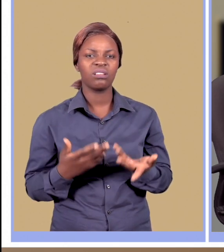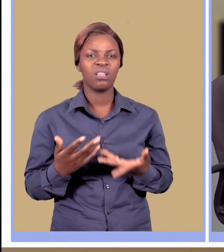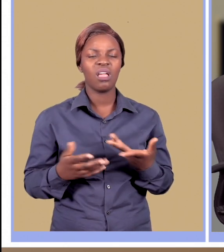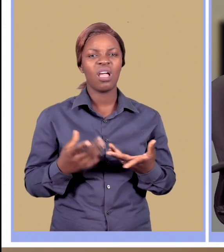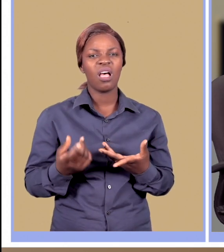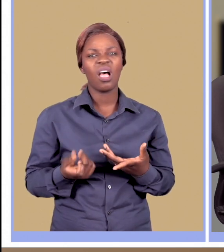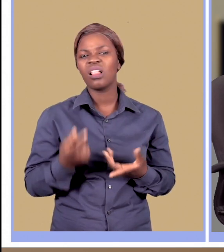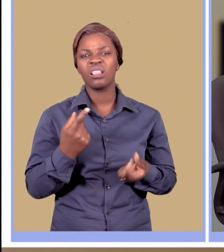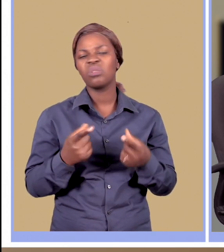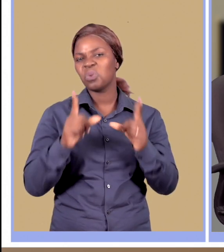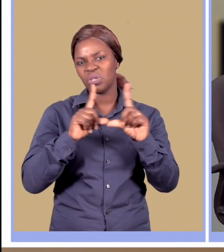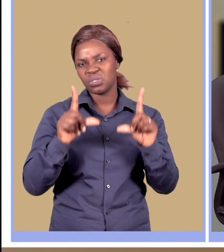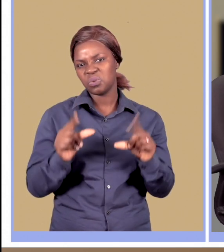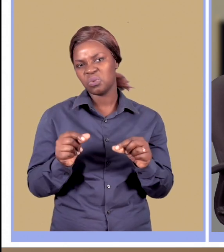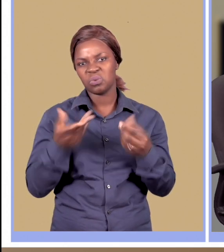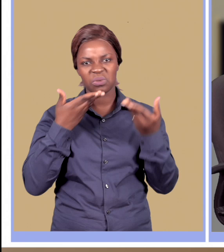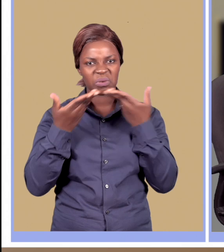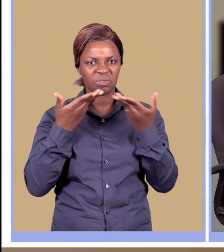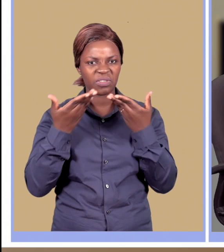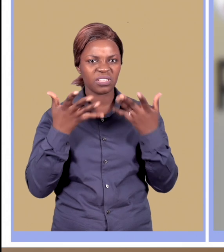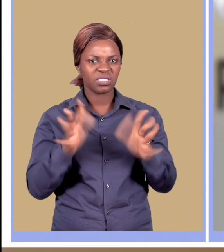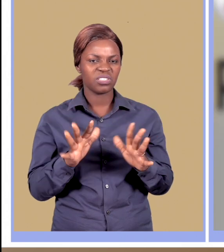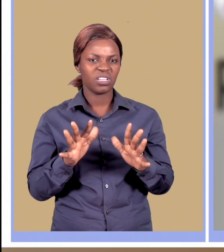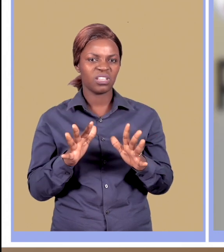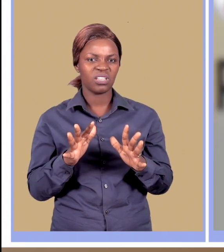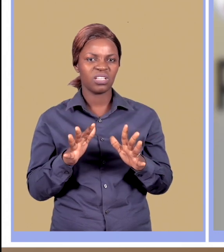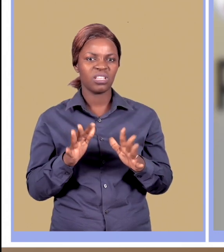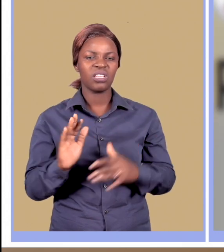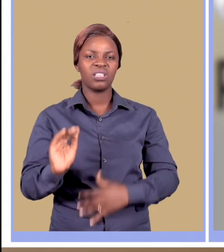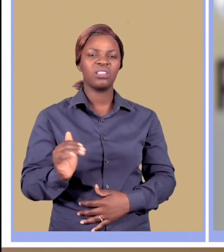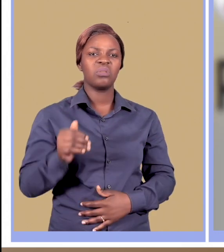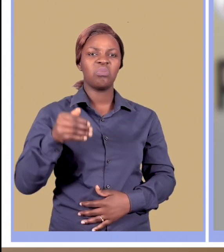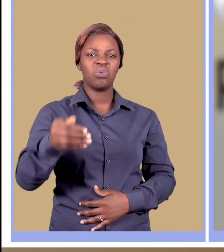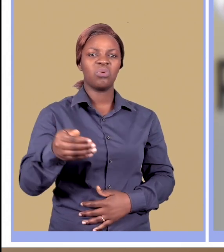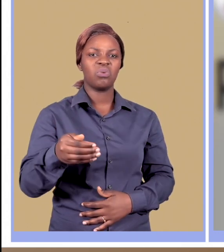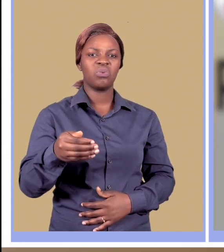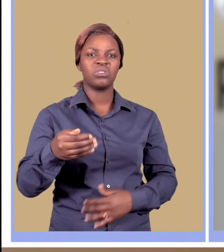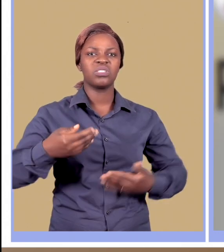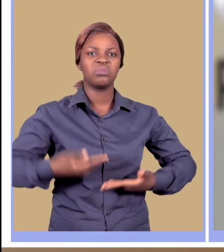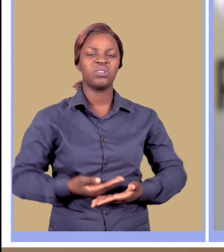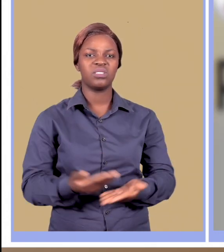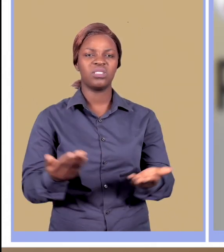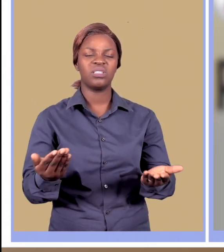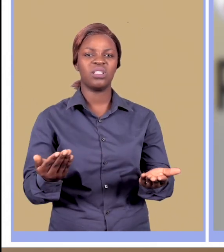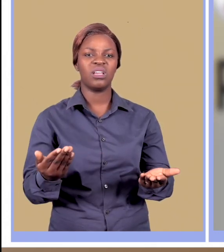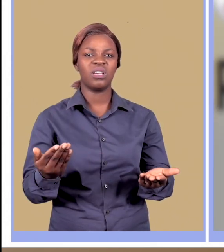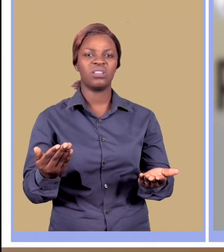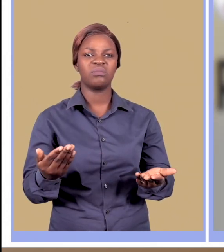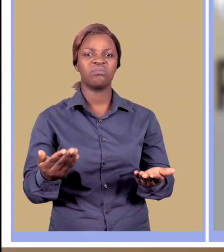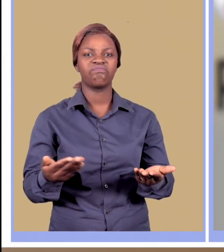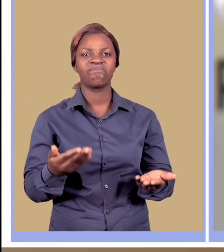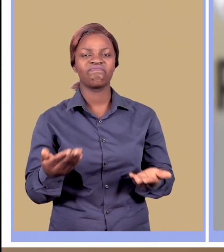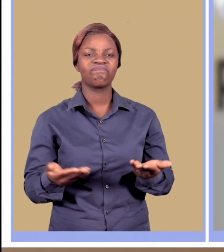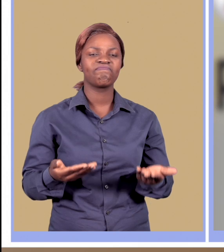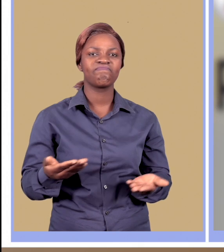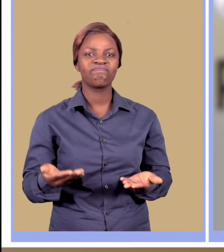que se calhar ficou nesta nossa conversa e depois trazer as atualidades, ou seja,